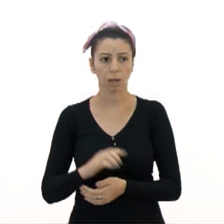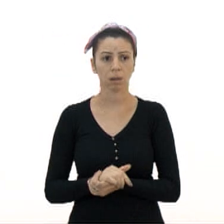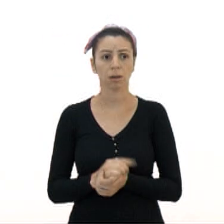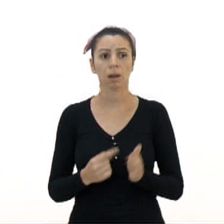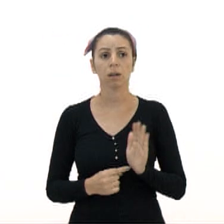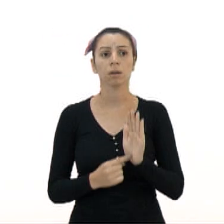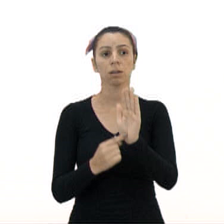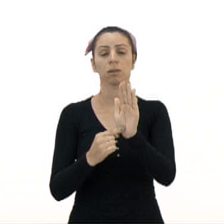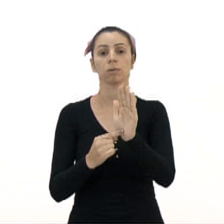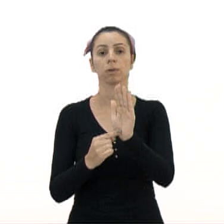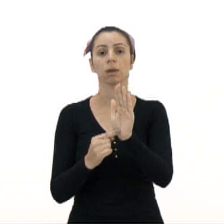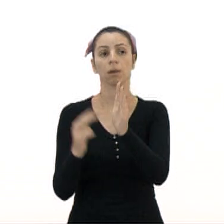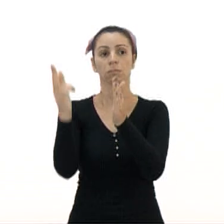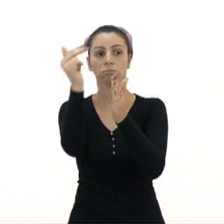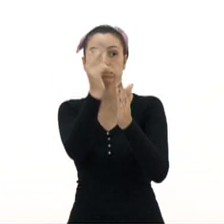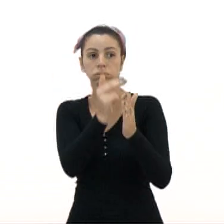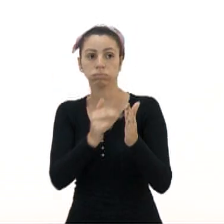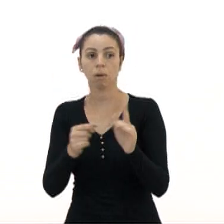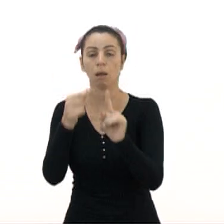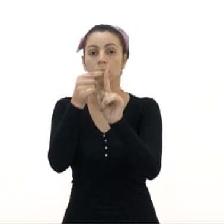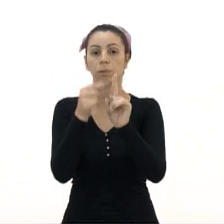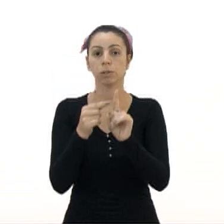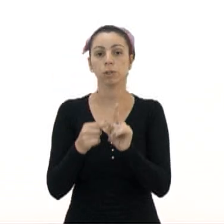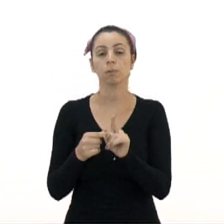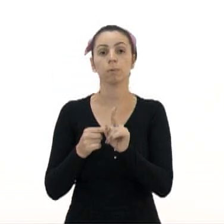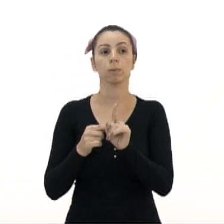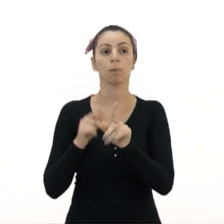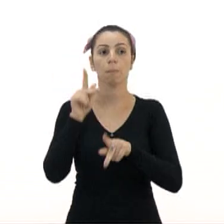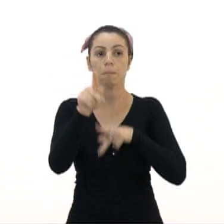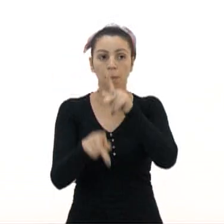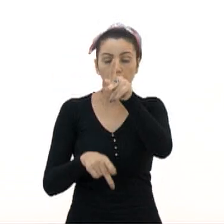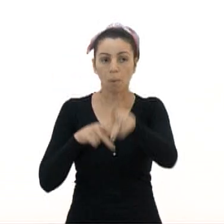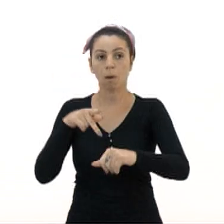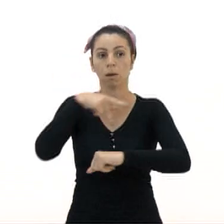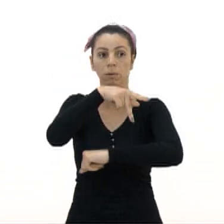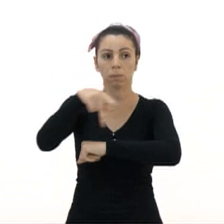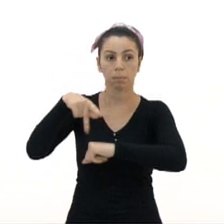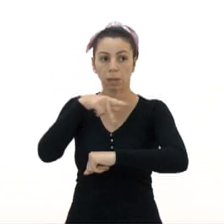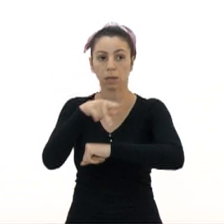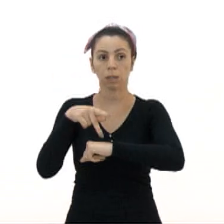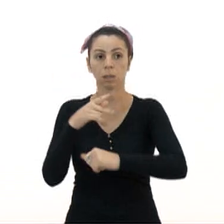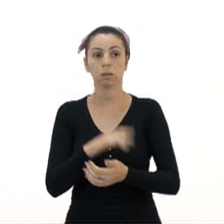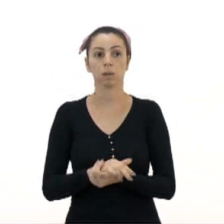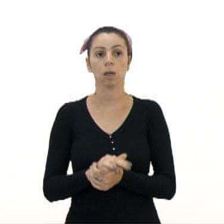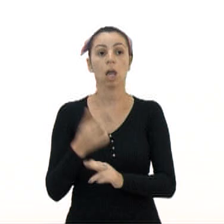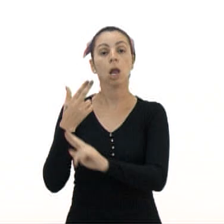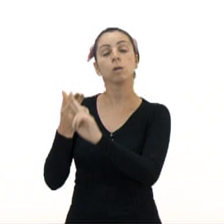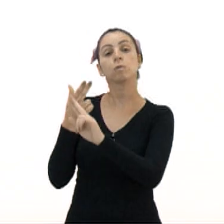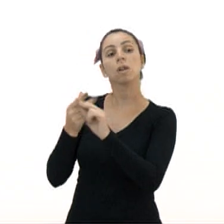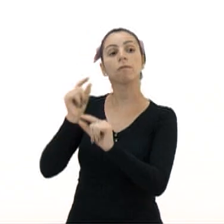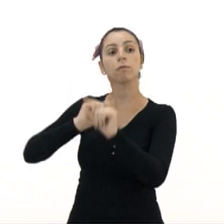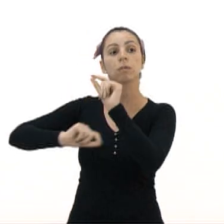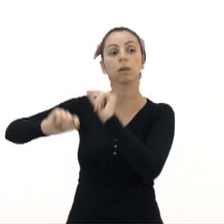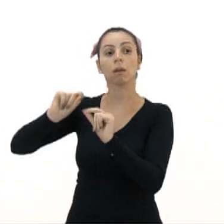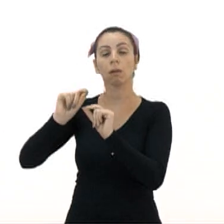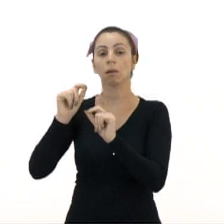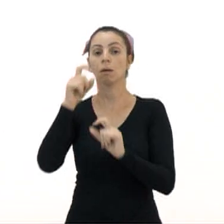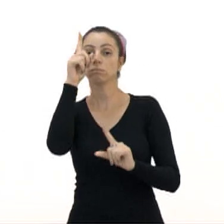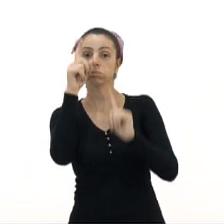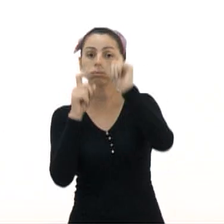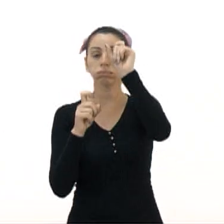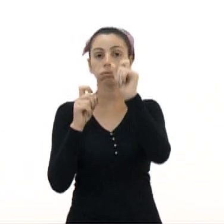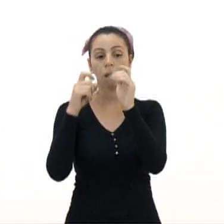o princípio da pintura barroca, como, por exemplo, efeitos luminosos. Pessoal, ele se inspirou muito em Caravaggio. Caravaggio foi o grande mestre